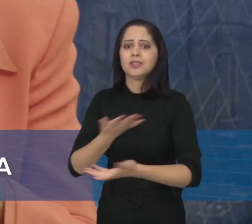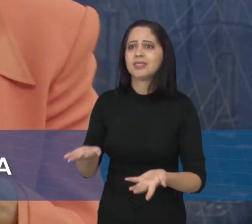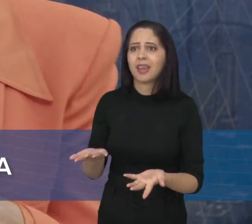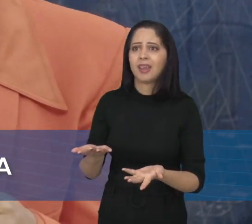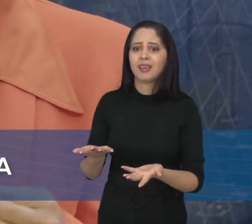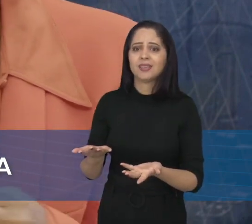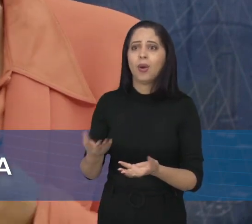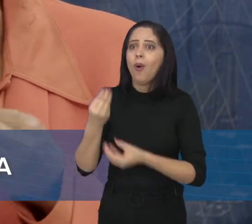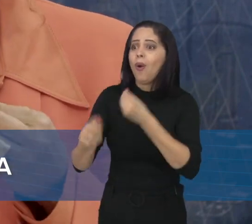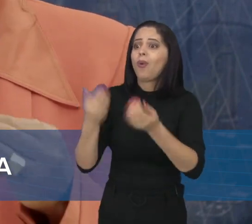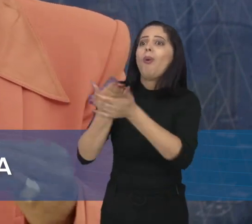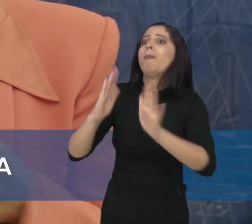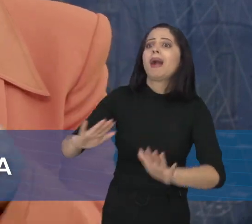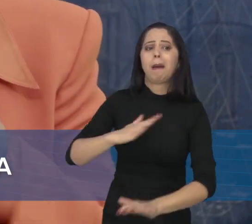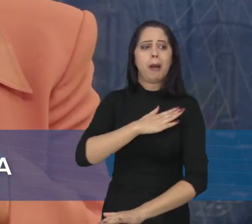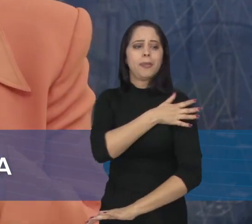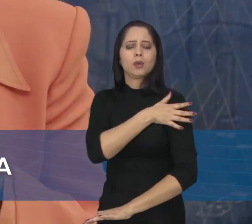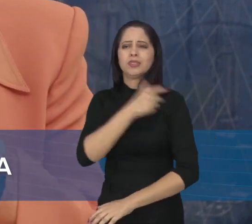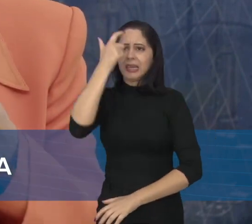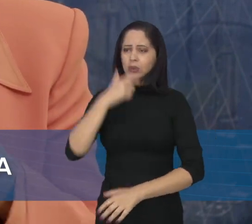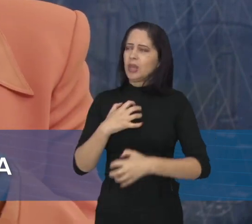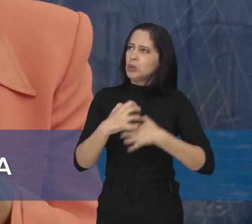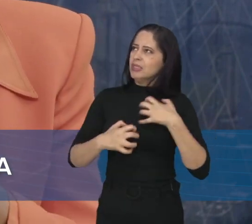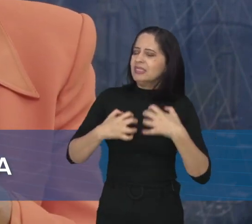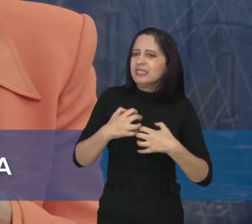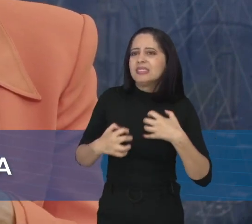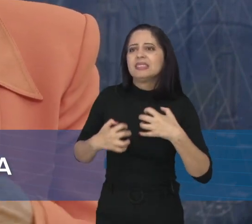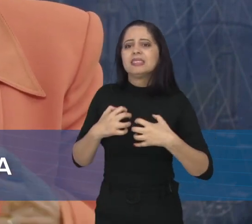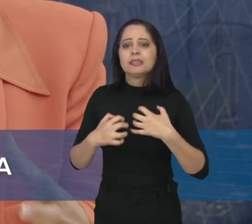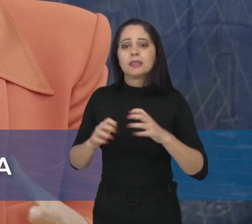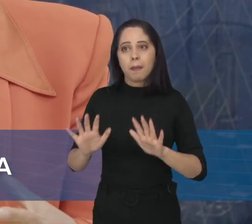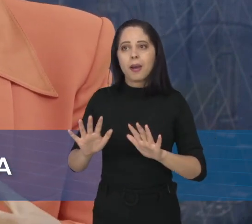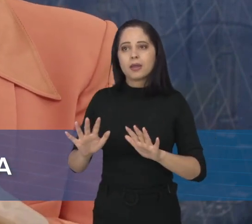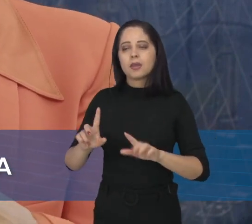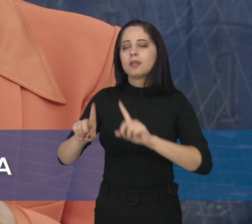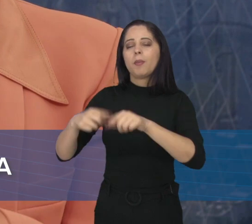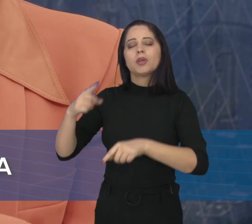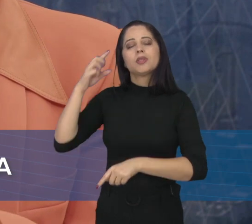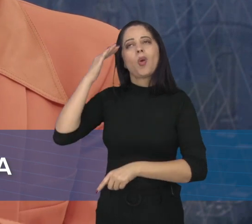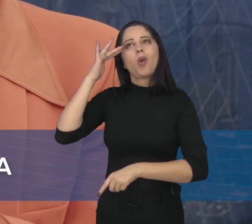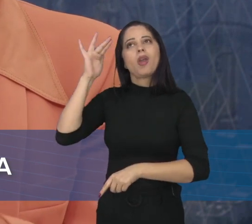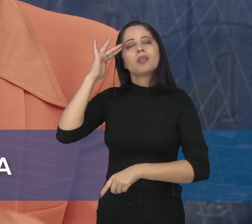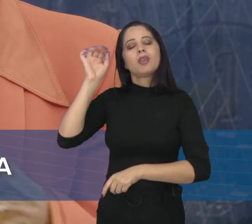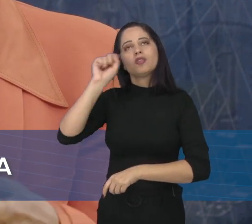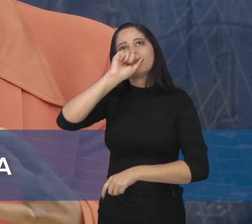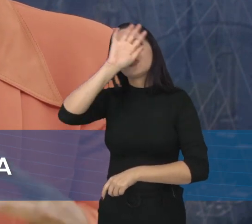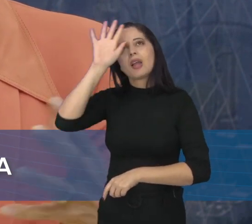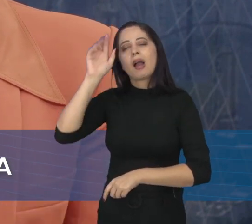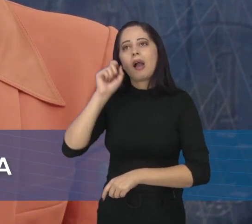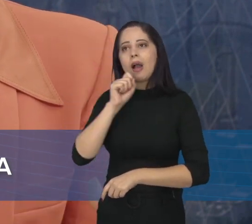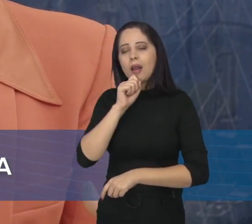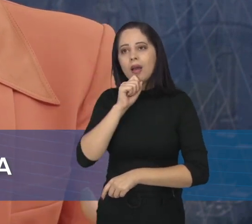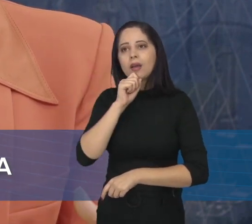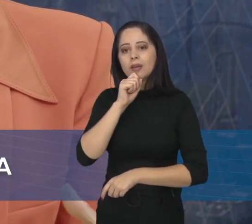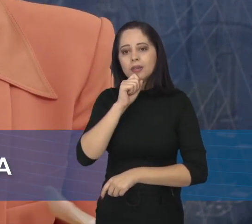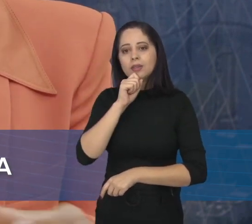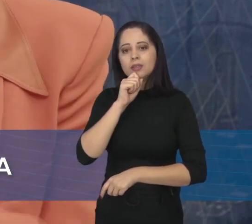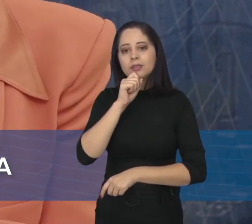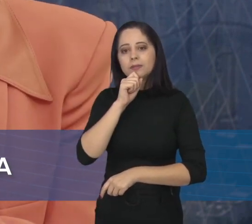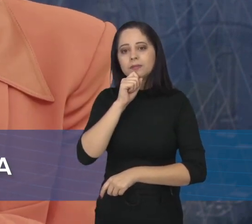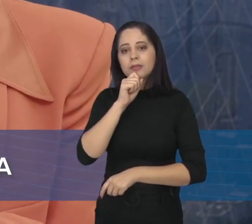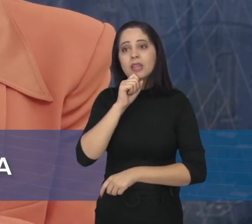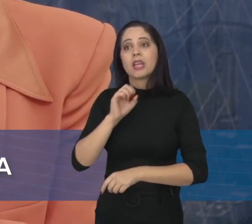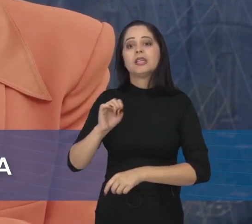tem solução. Eu ficava muito incomodada e, ao mesmo tempo, eu só conseguia entender como algo poderia ganhar força social